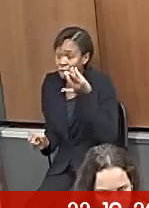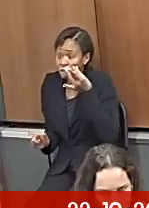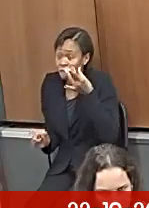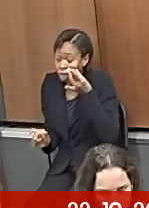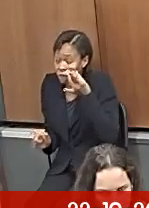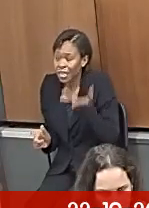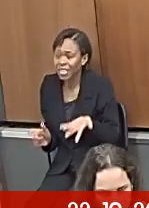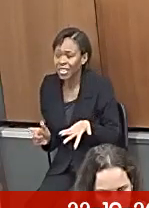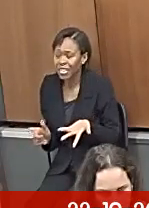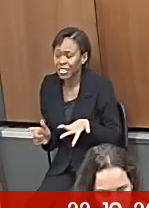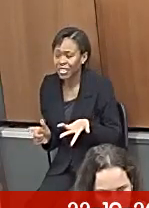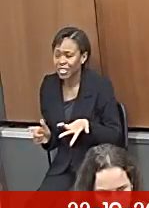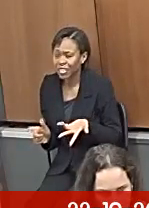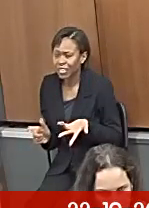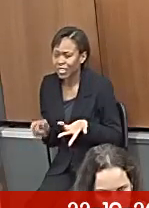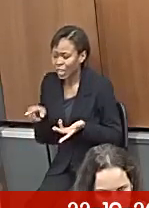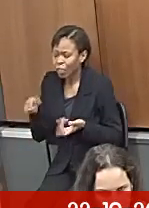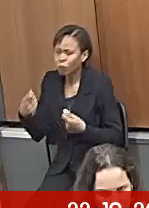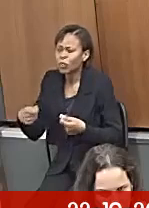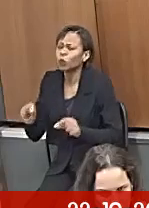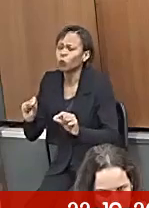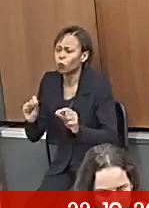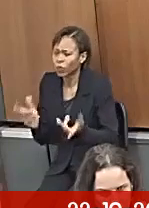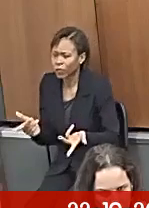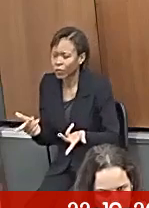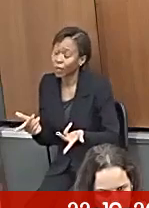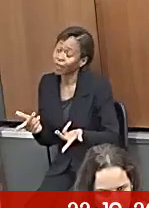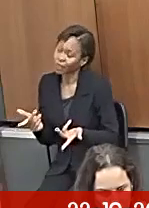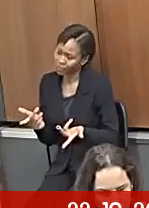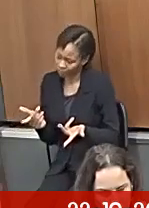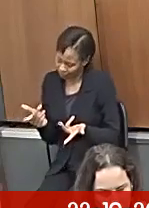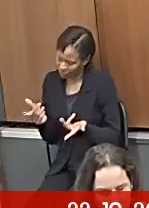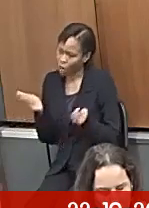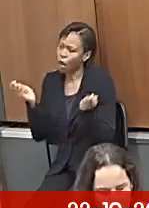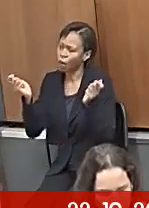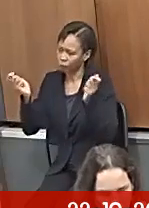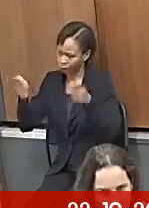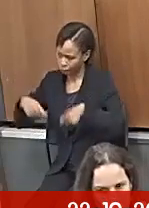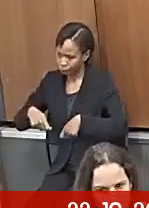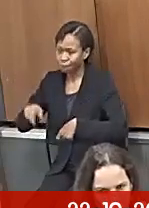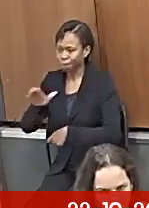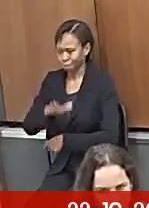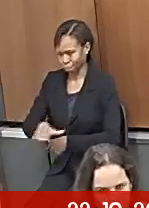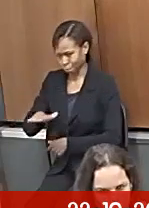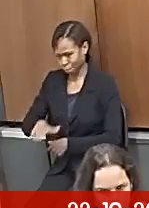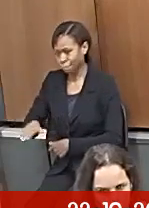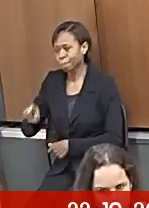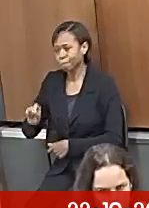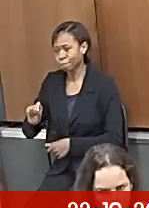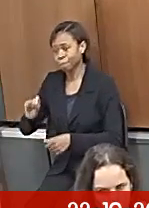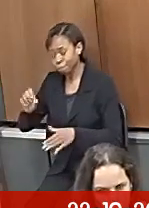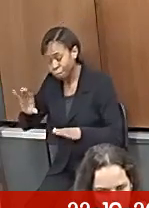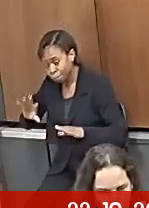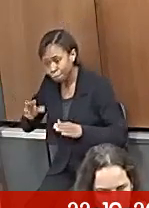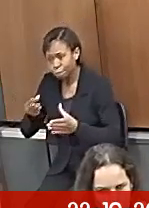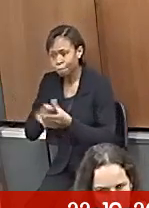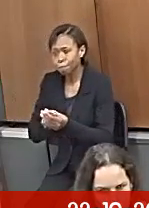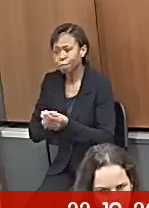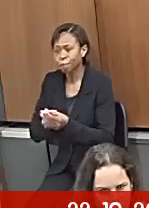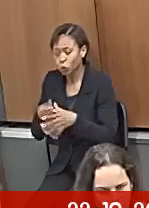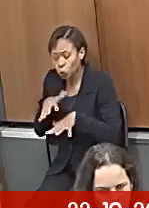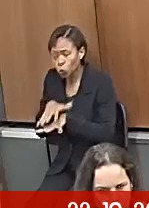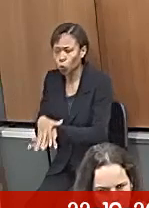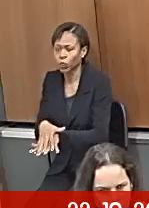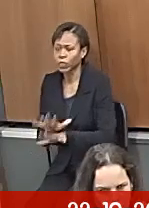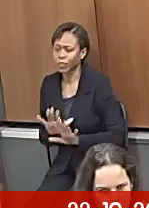aplicar aquela situação, e aí, sim, a criança vai ser incluída. E,